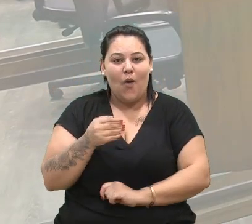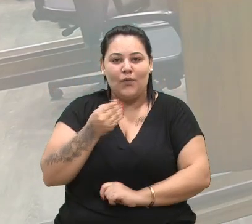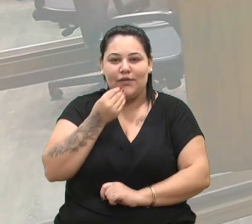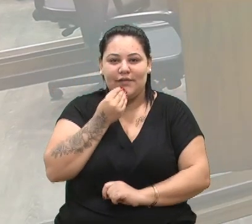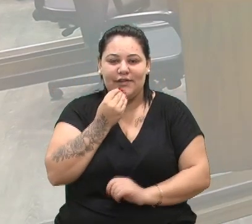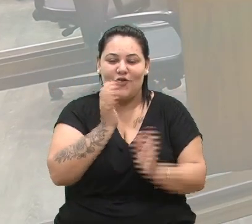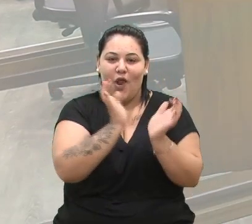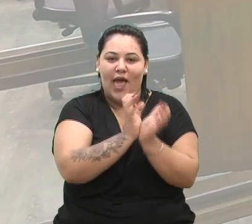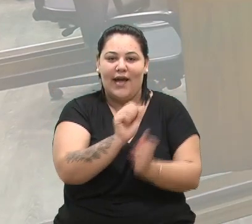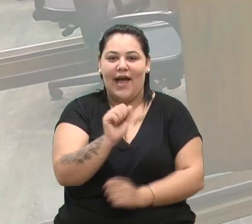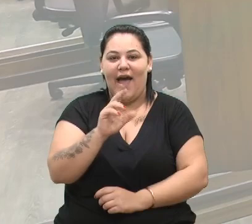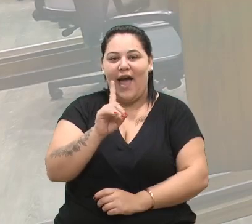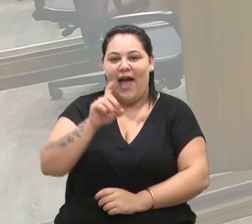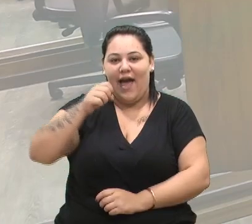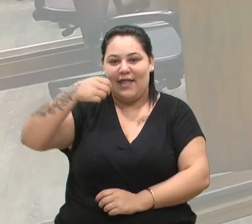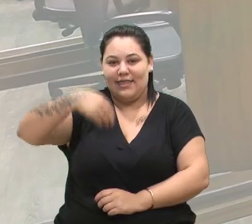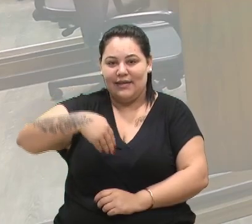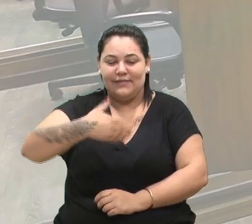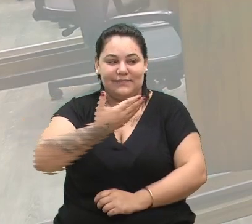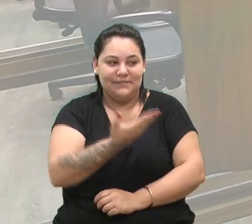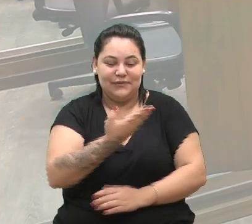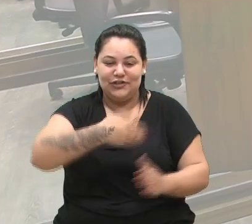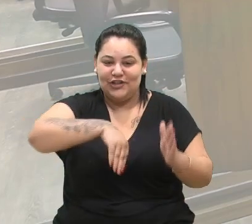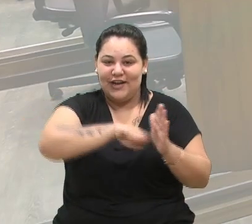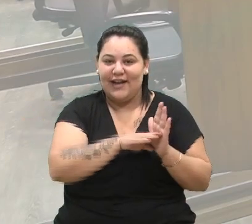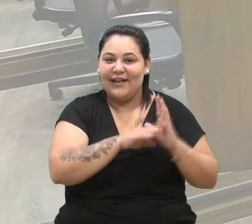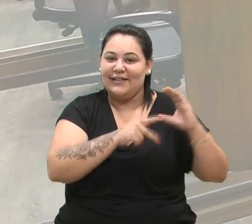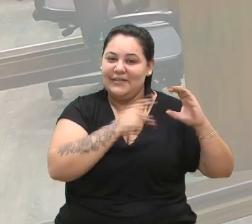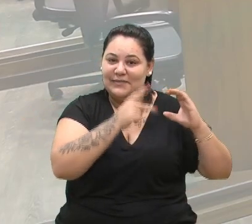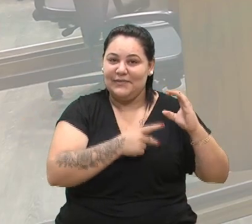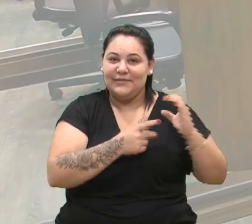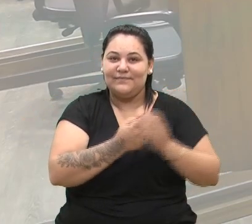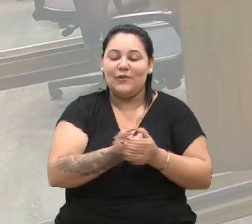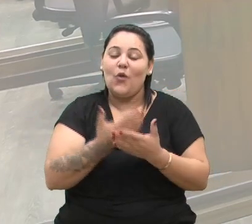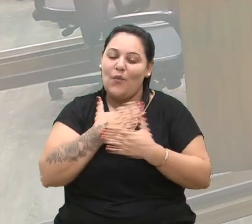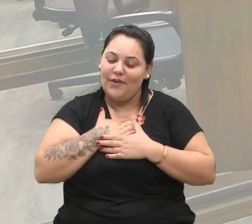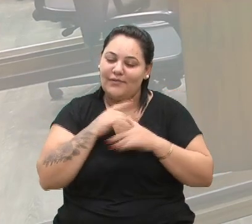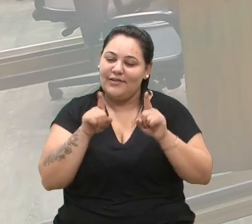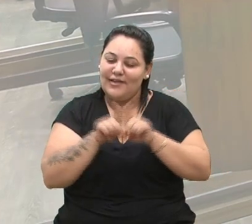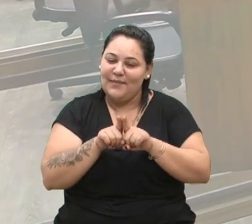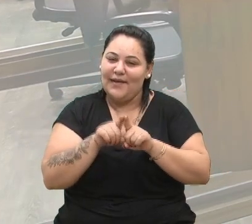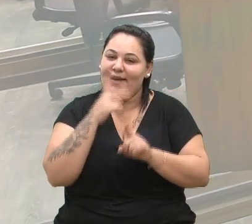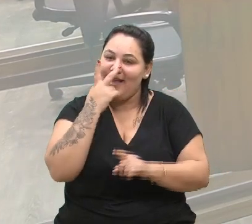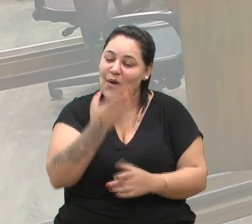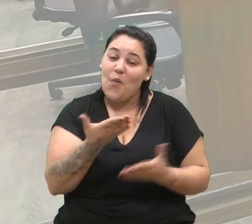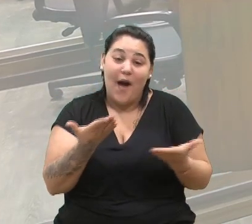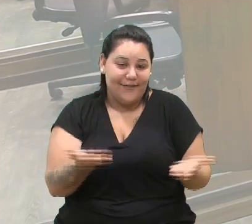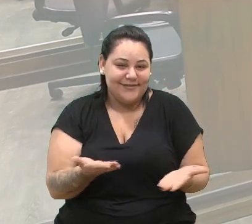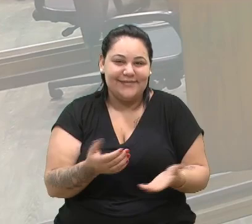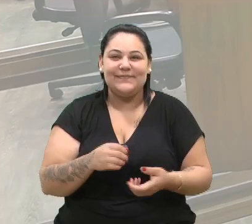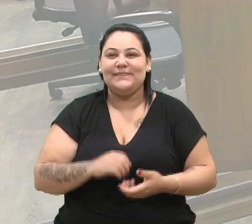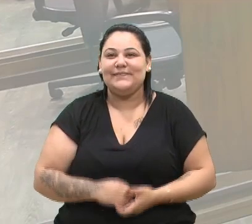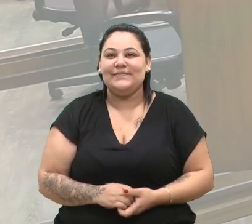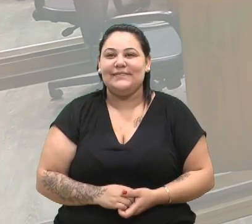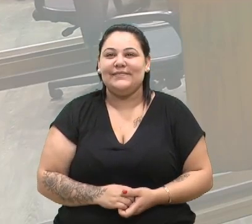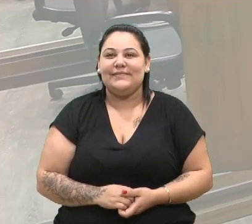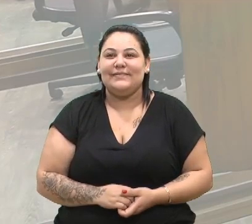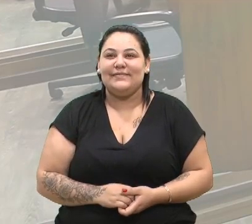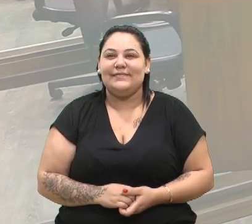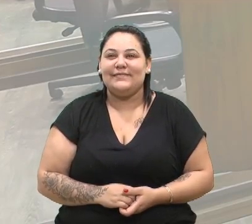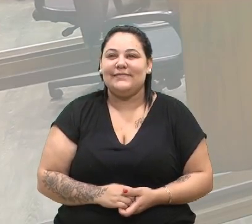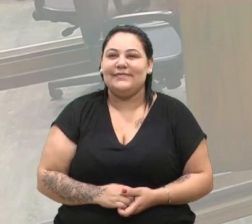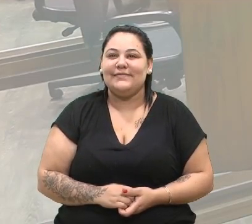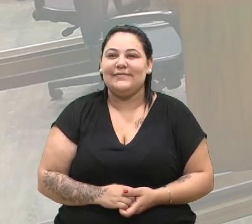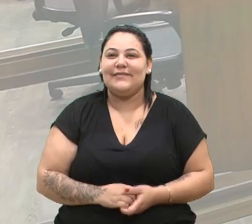colega Adams, por chegar nesta casa. Comigo não foi diferente, mas o colega já tem